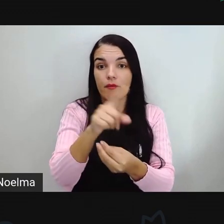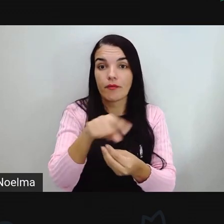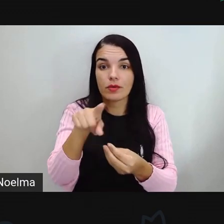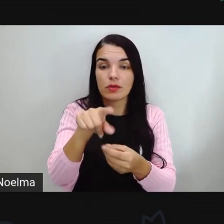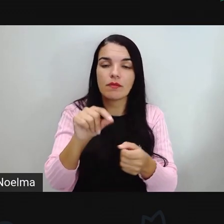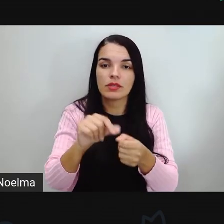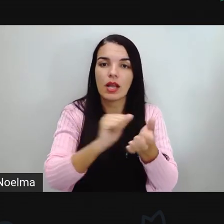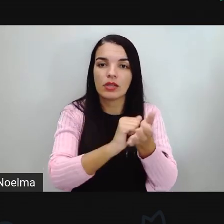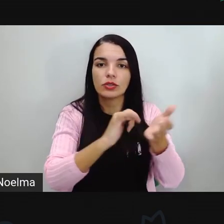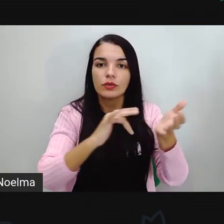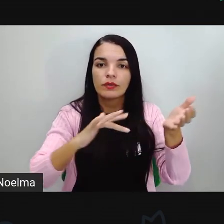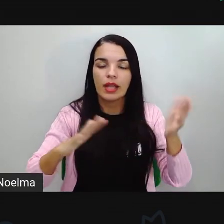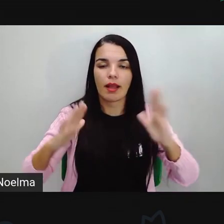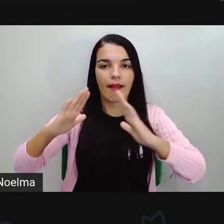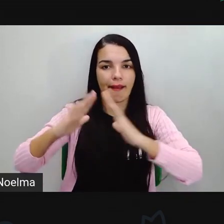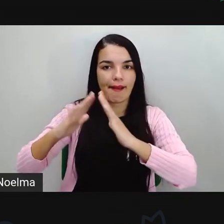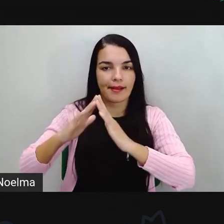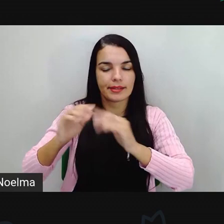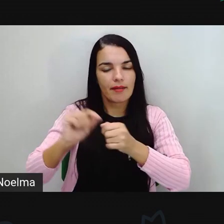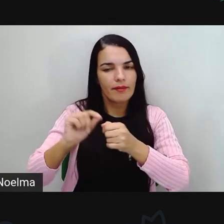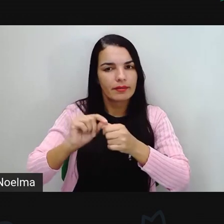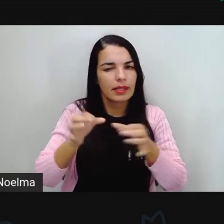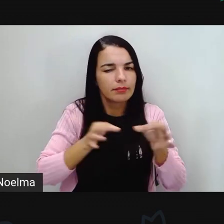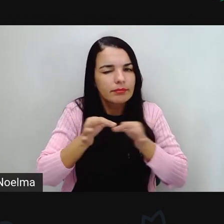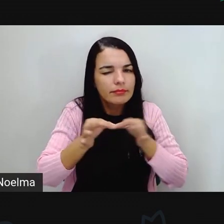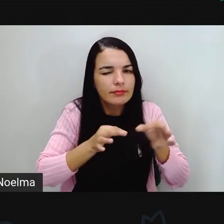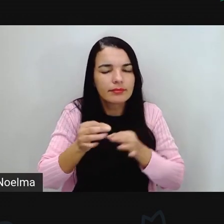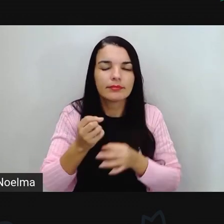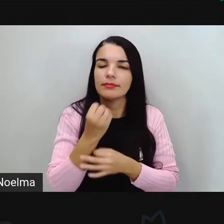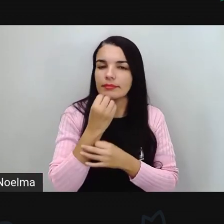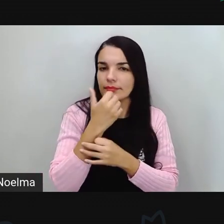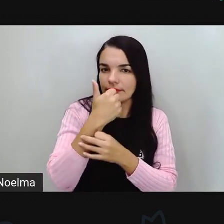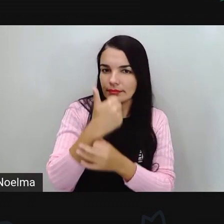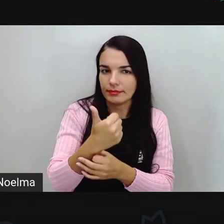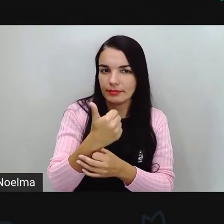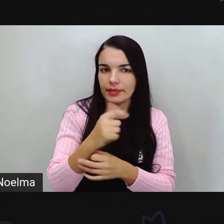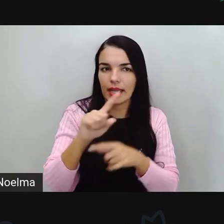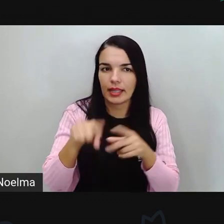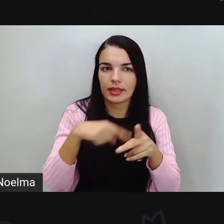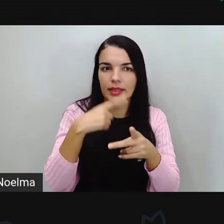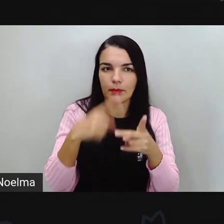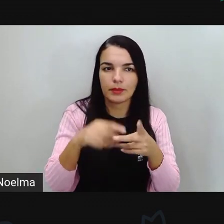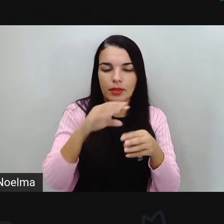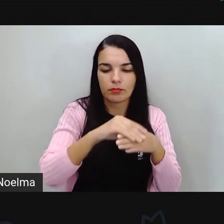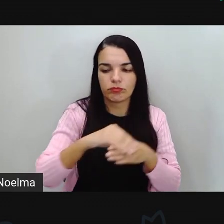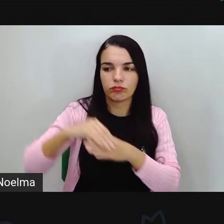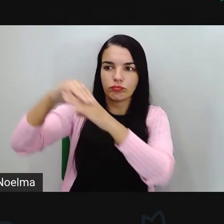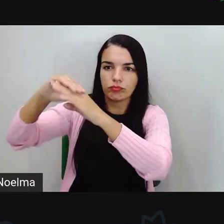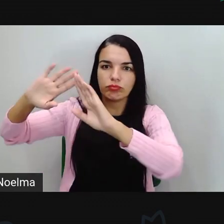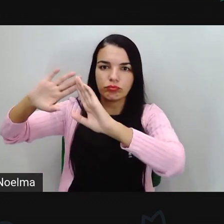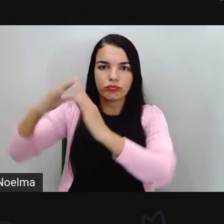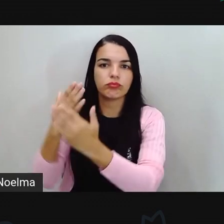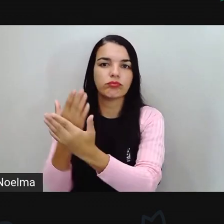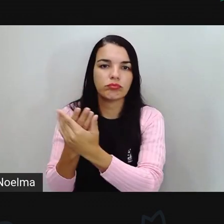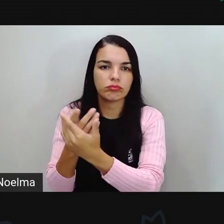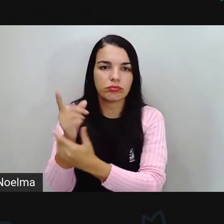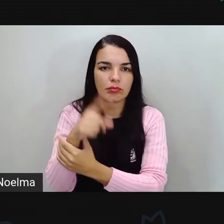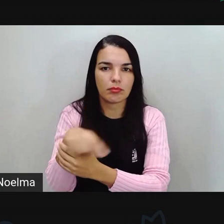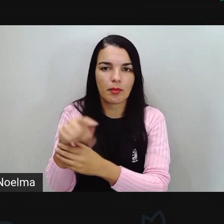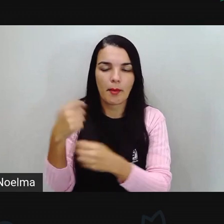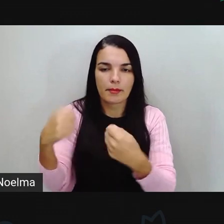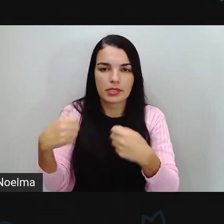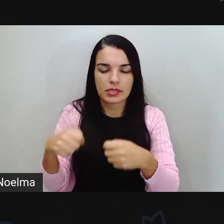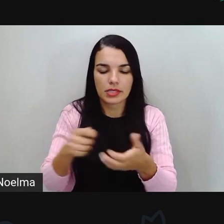vocês façam essa atividade em casa, realize com bastante capricho e depois entregue às escolas de vocês para que os professores possam